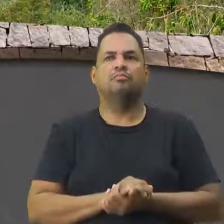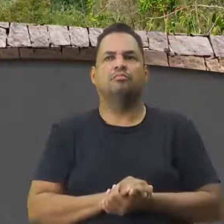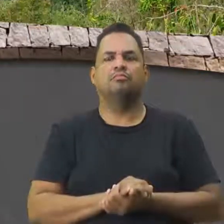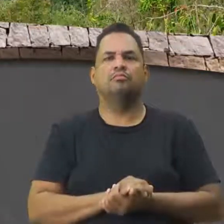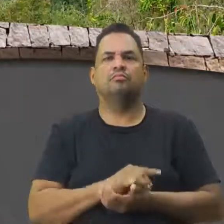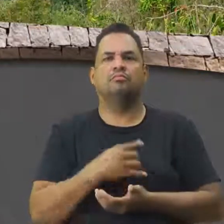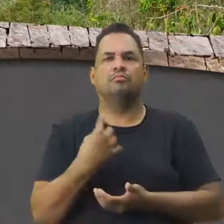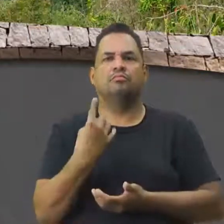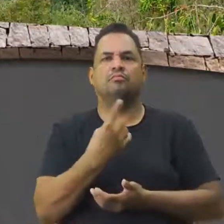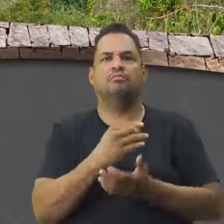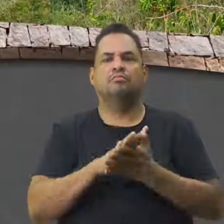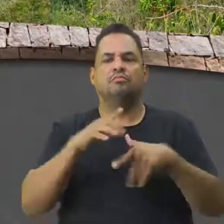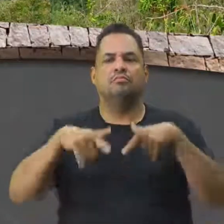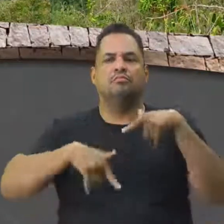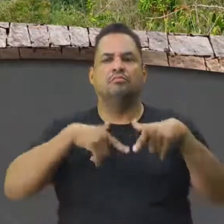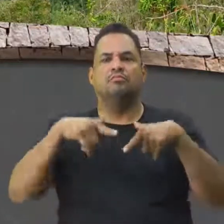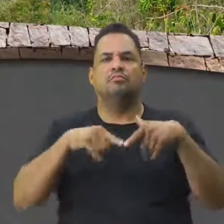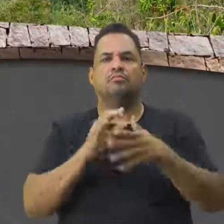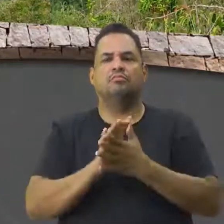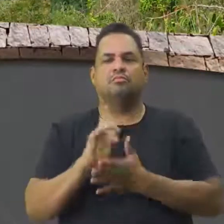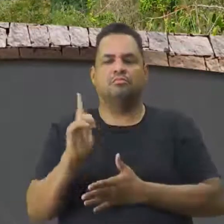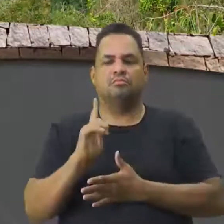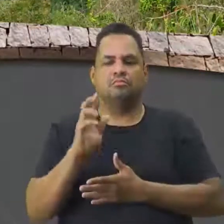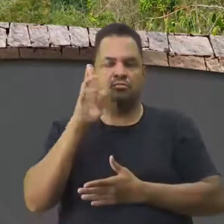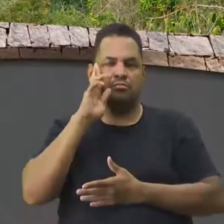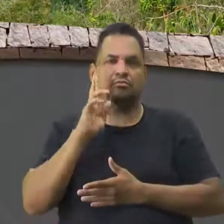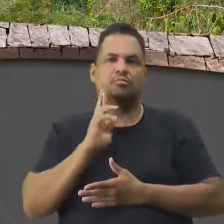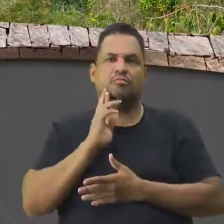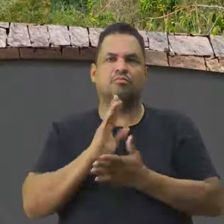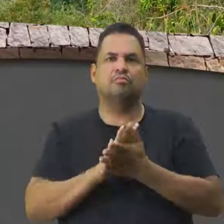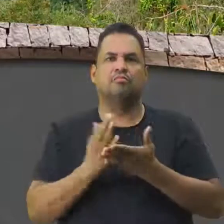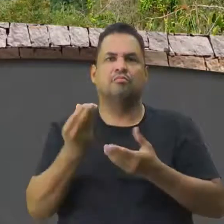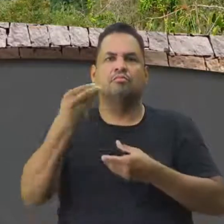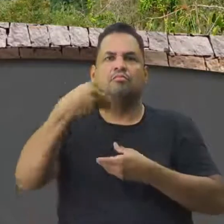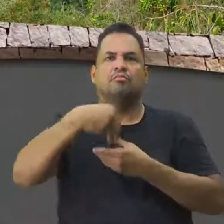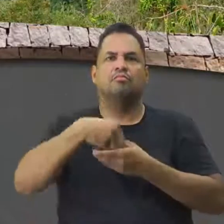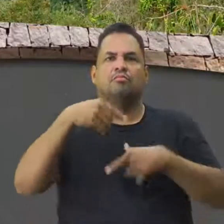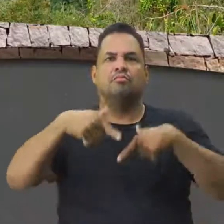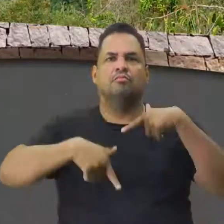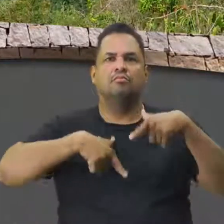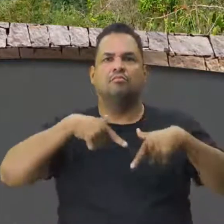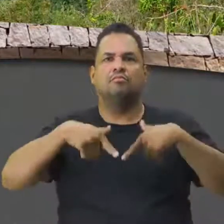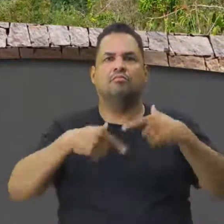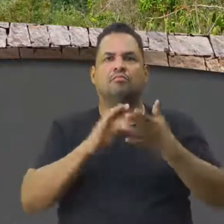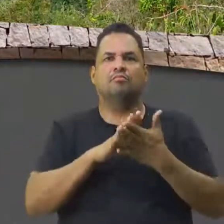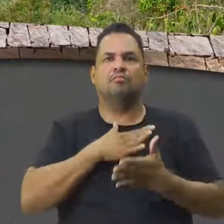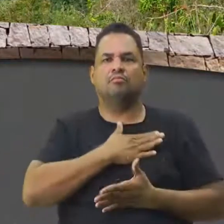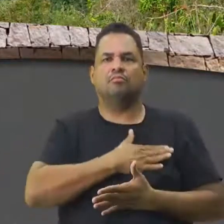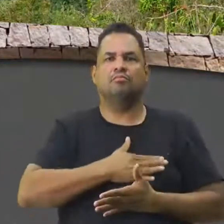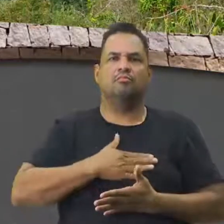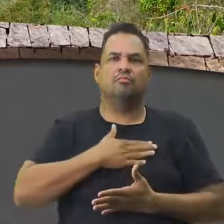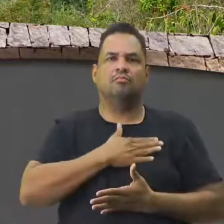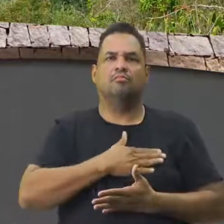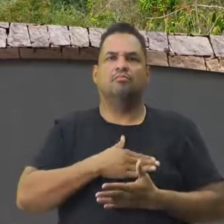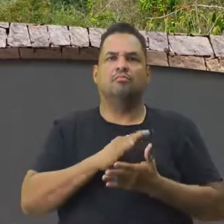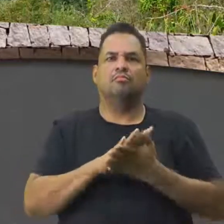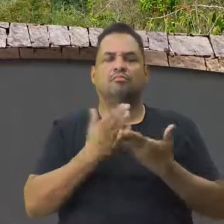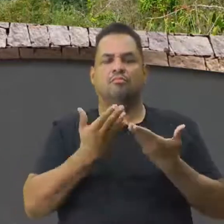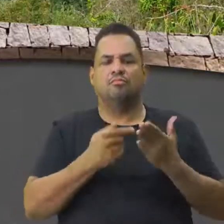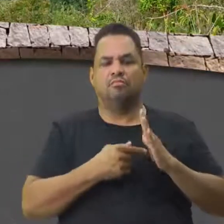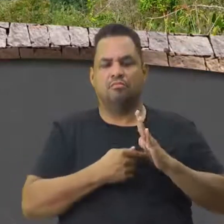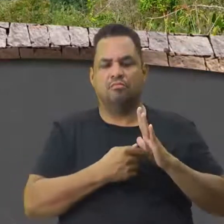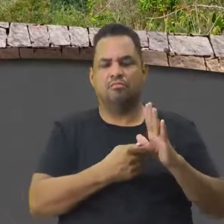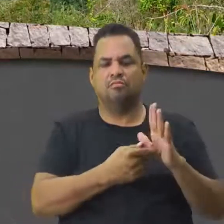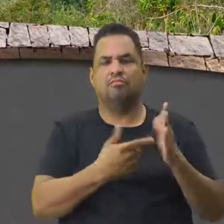estamos trabalhando a geografia de Rondônia. Dentro desse trabalho, eu gostaria de levar hoje